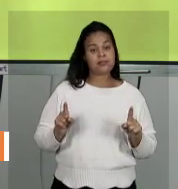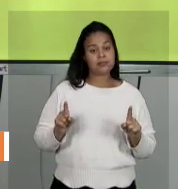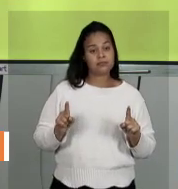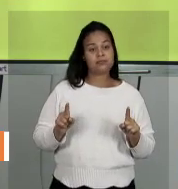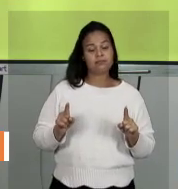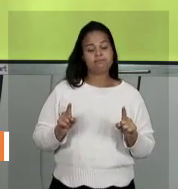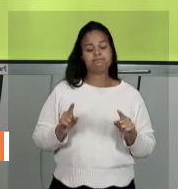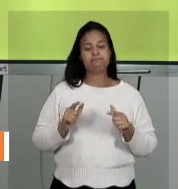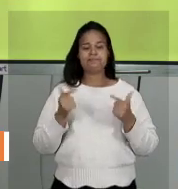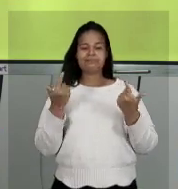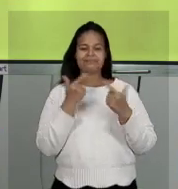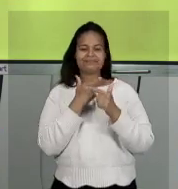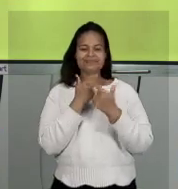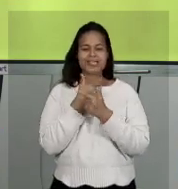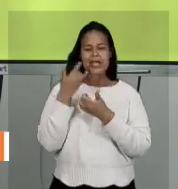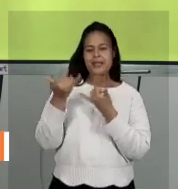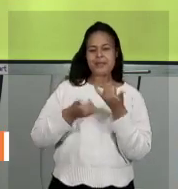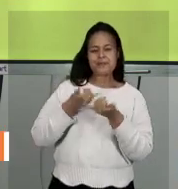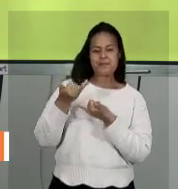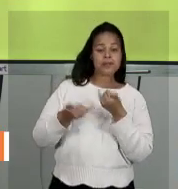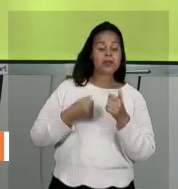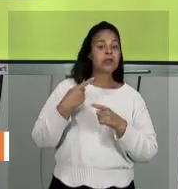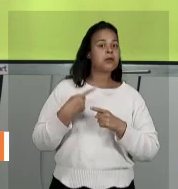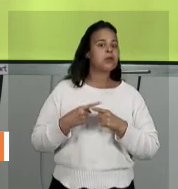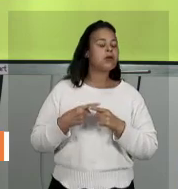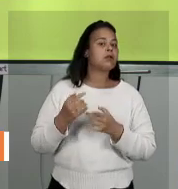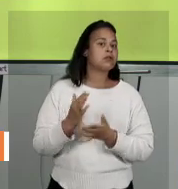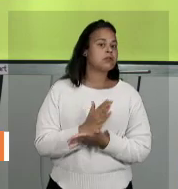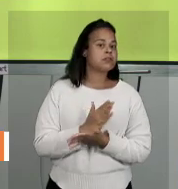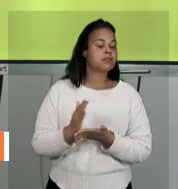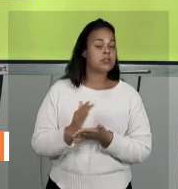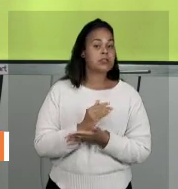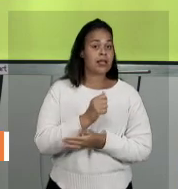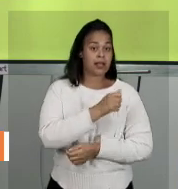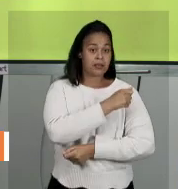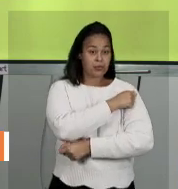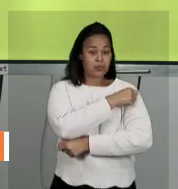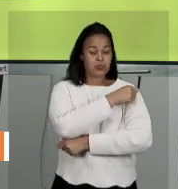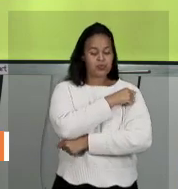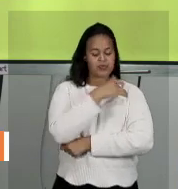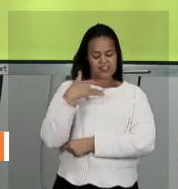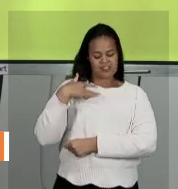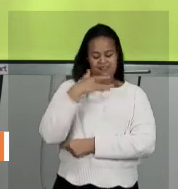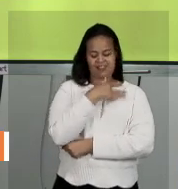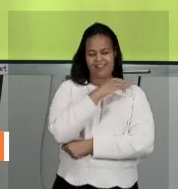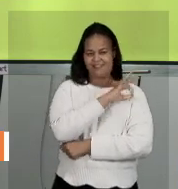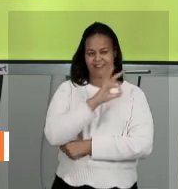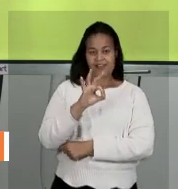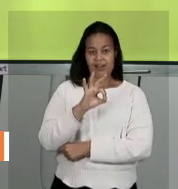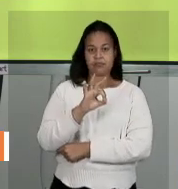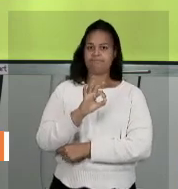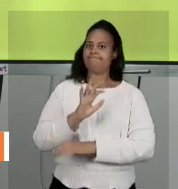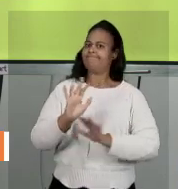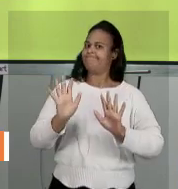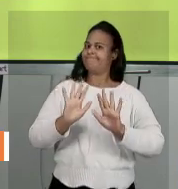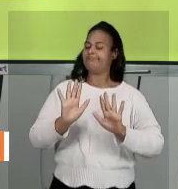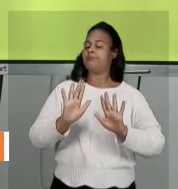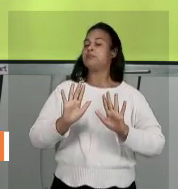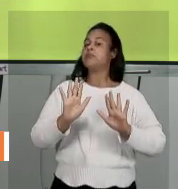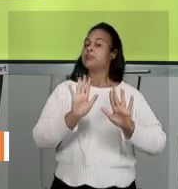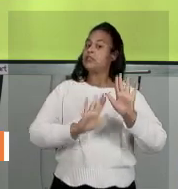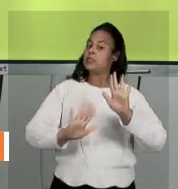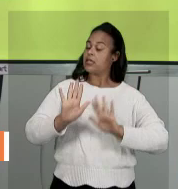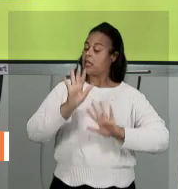tanto e brinca tanto com isso, porque às vezes o aluno pensa que é saudável algo que não é. Então é